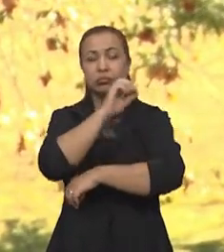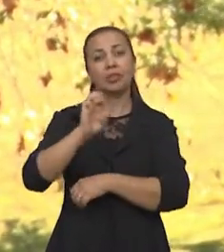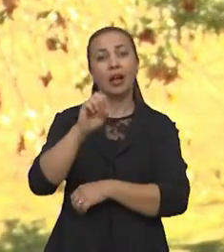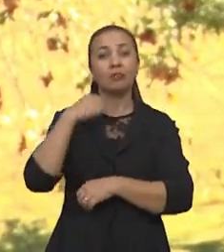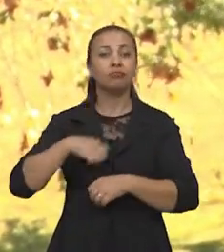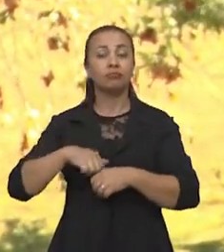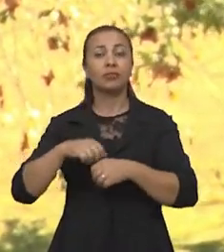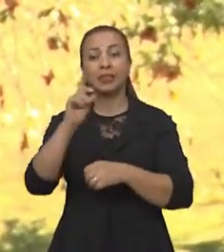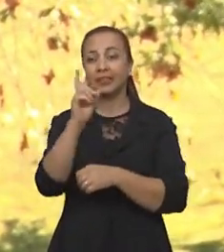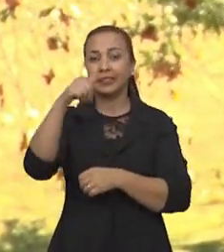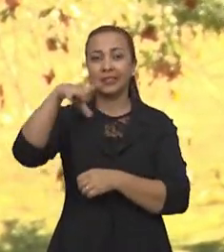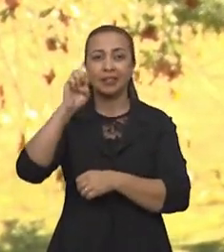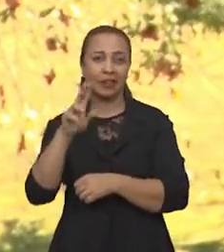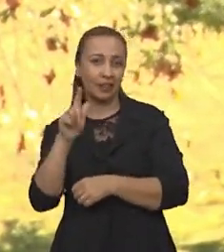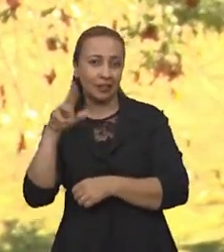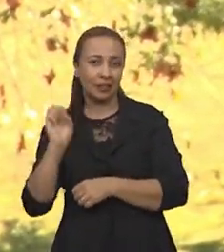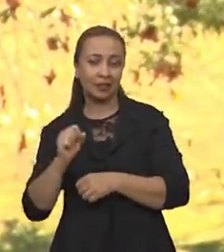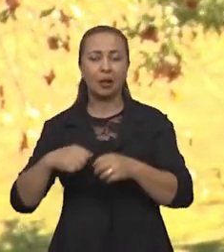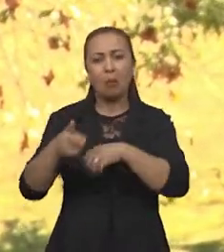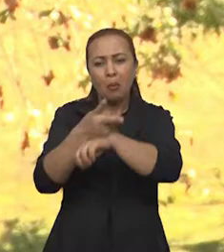da Universidade Estadual do Sudoeste da Bahia